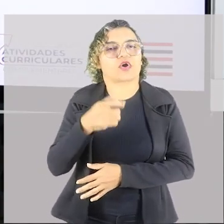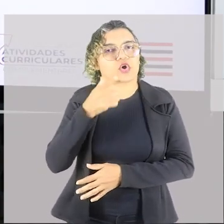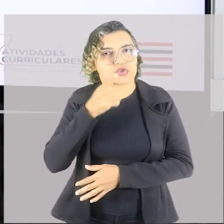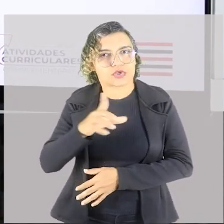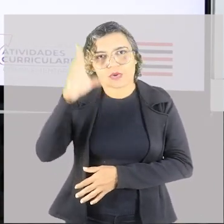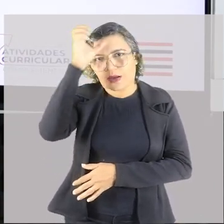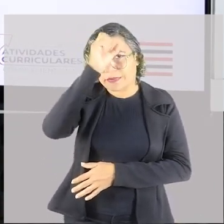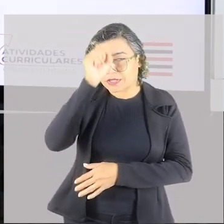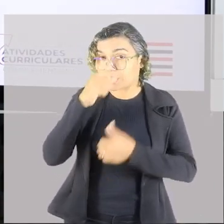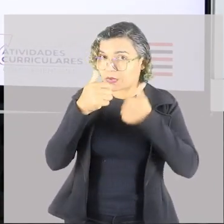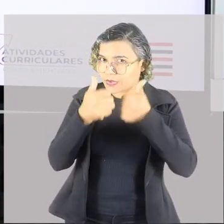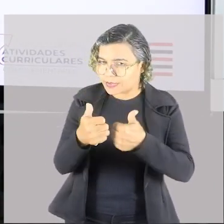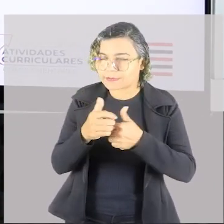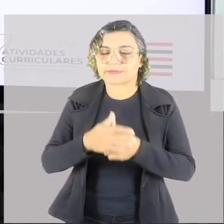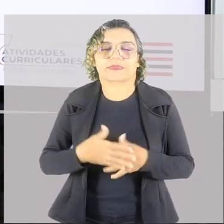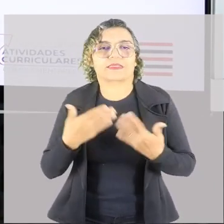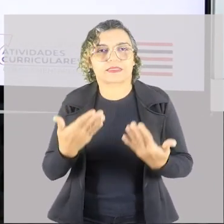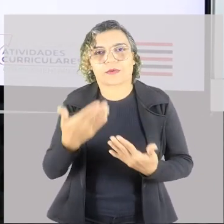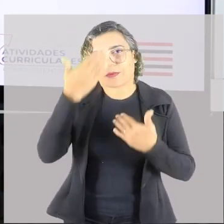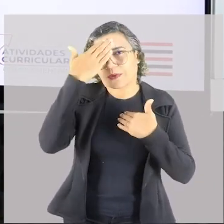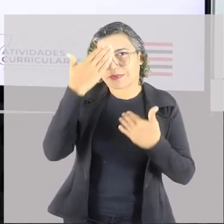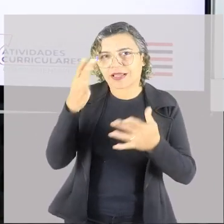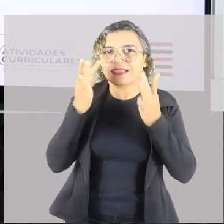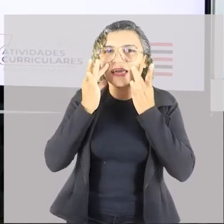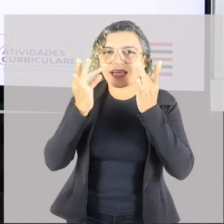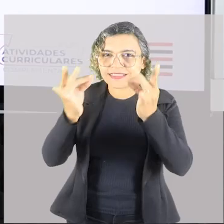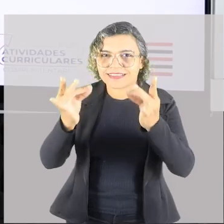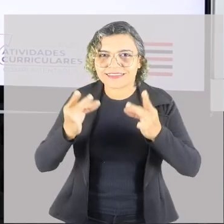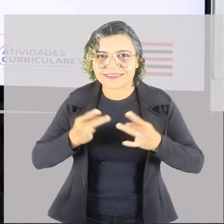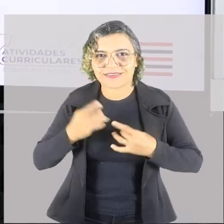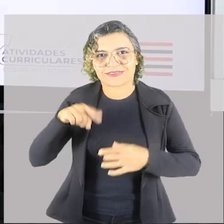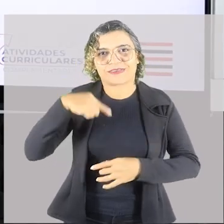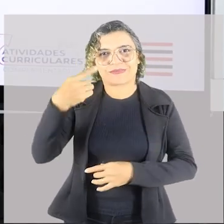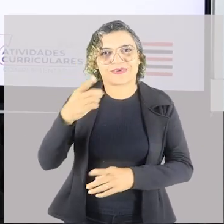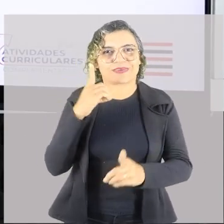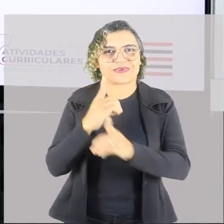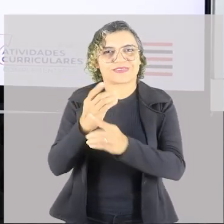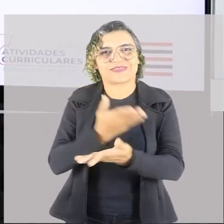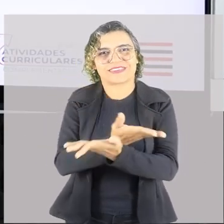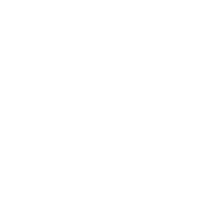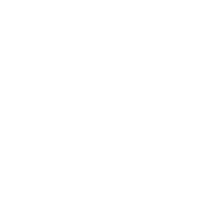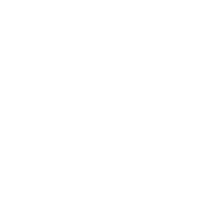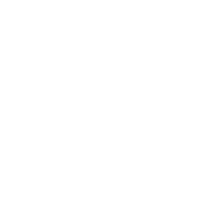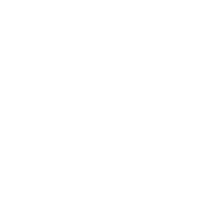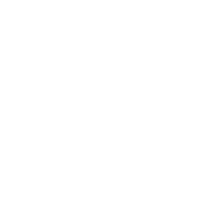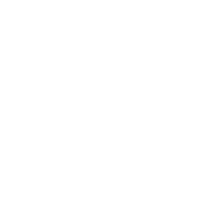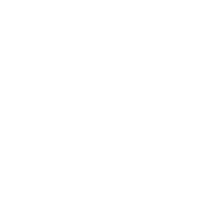alguma coisa, beleza? Então é isso, muito obrigado pela atenção e até a próxima aula. Tchau, tchau!